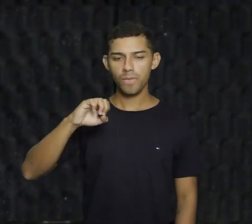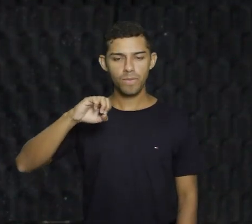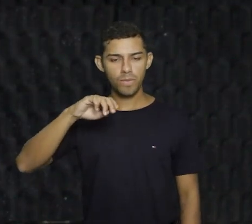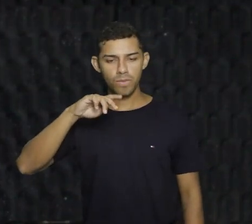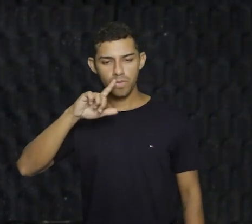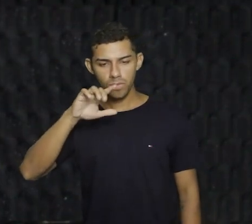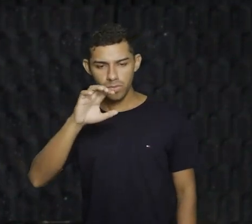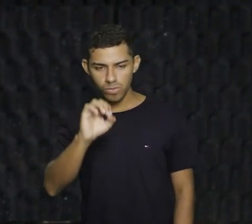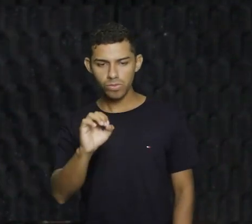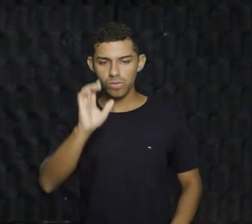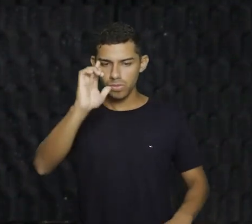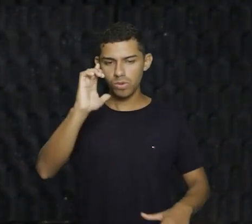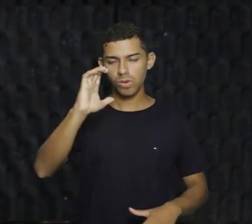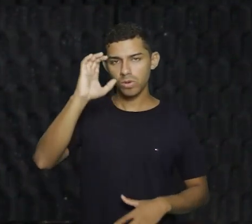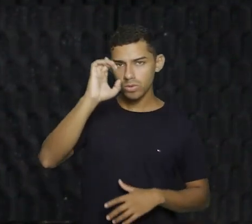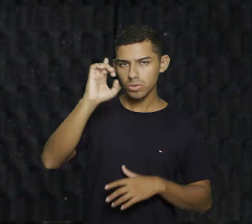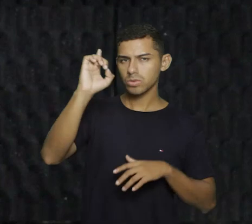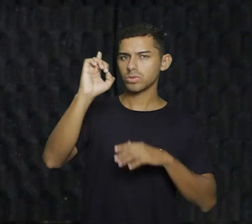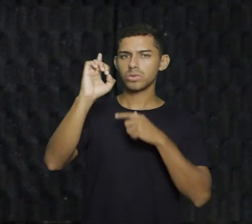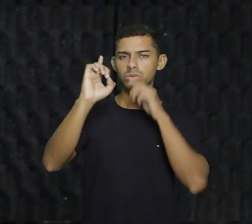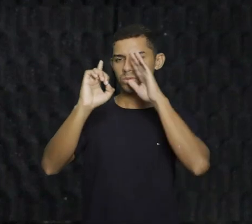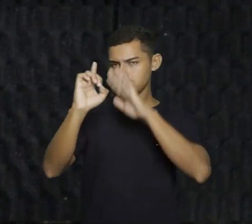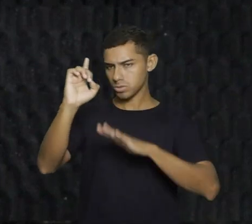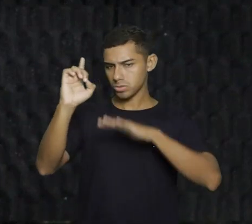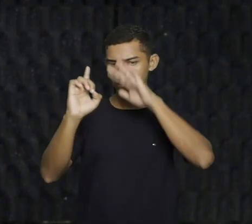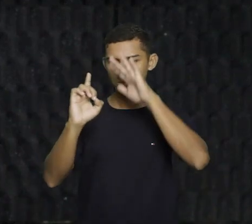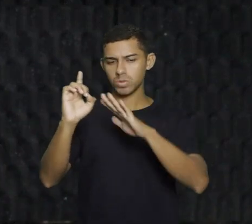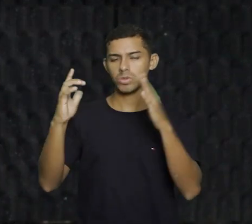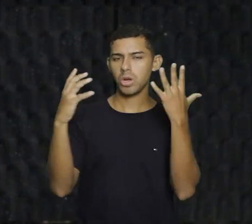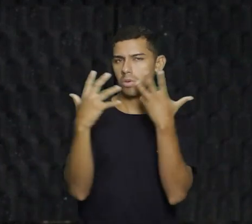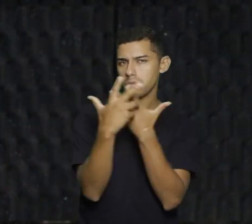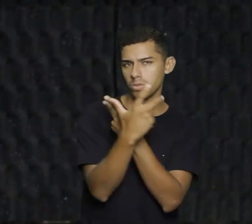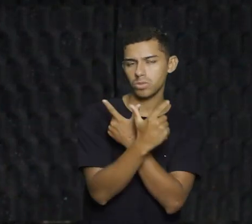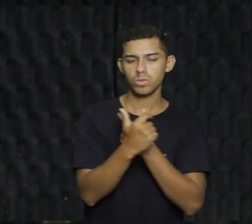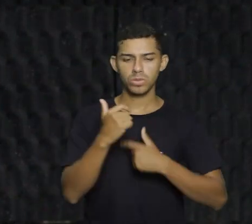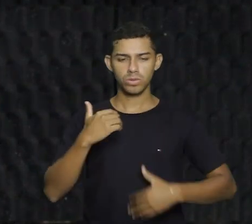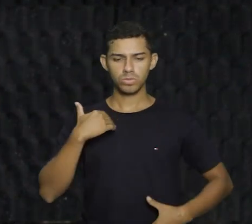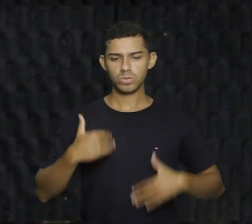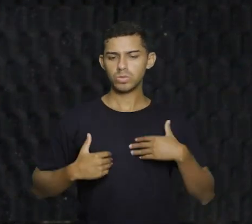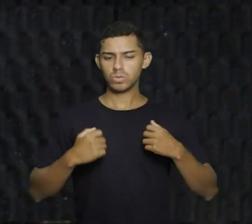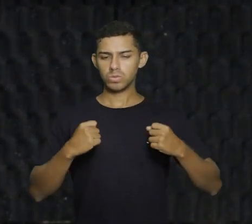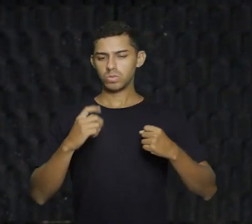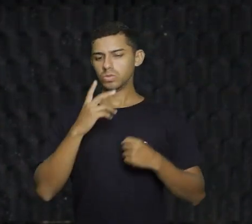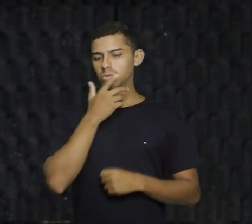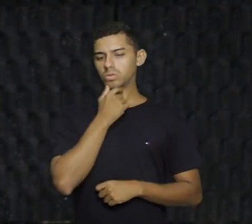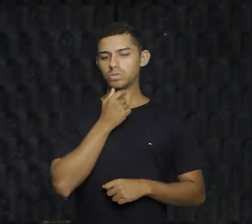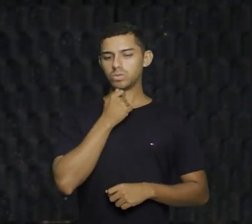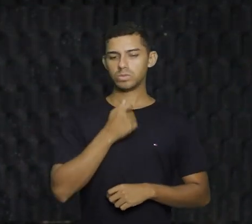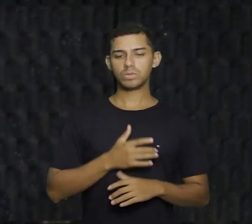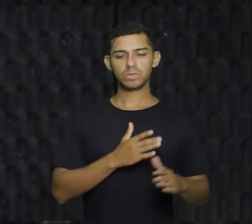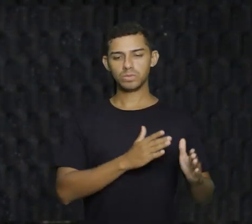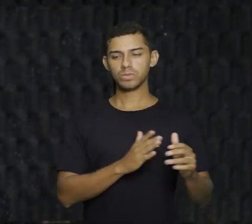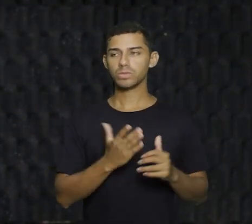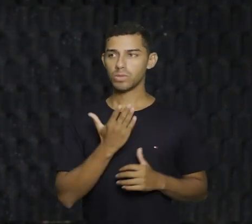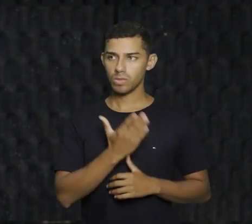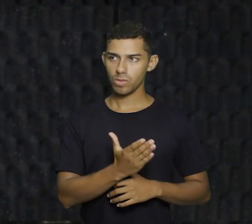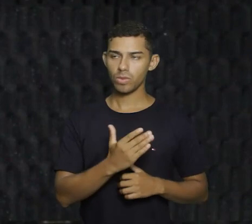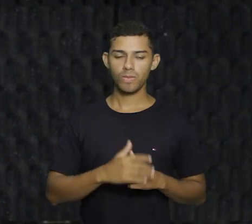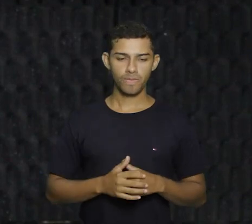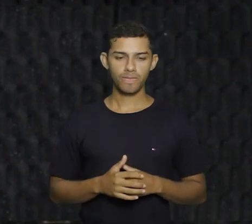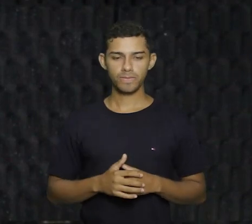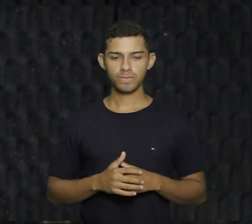grega é o deus da beleza, mas também é o deus da masculinidade e desse processo fértil do lado masculino. Então eu